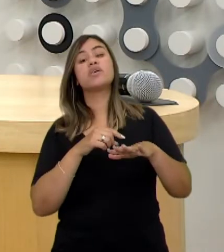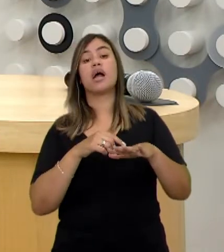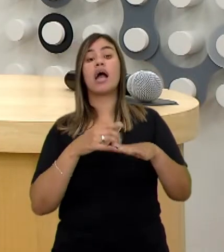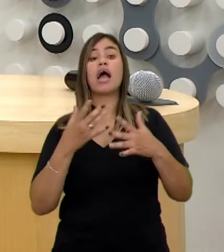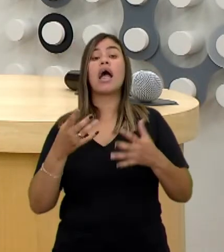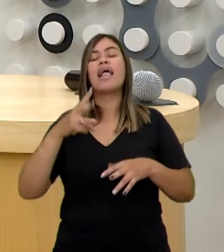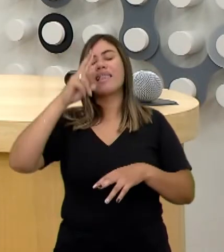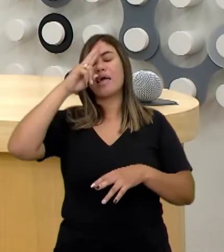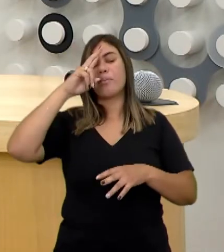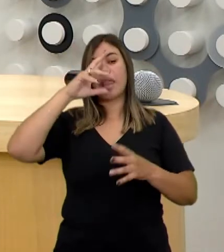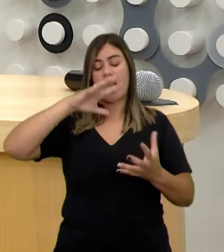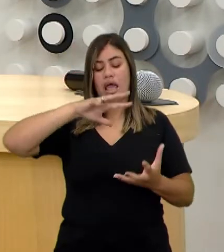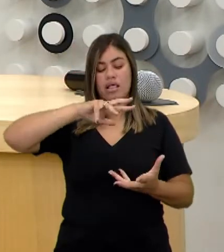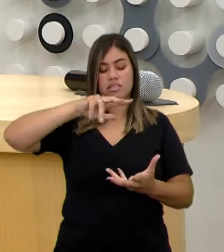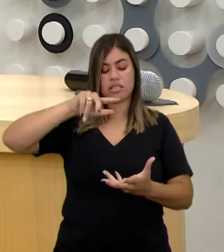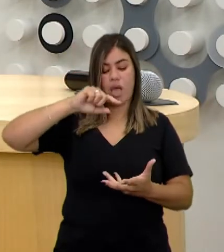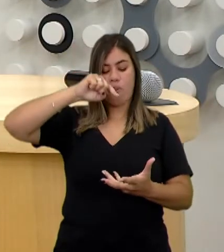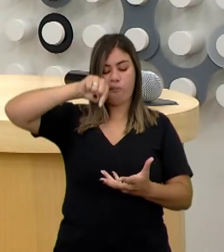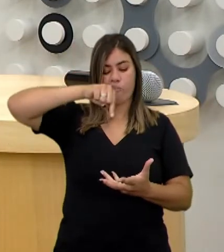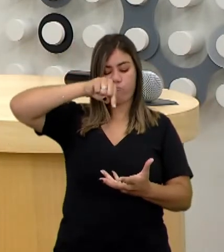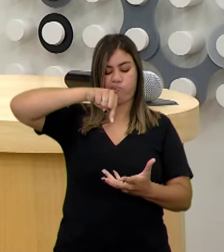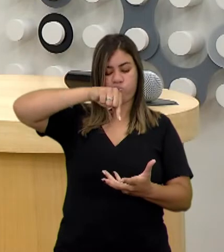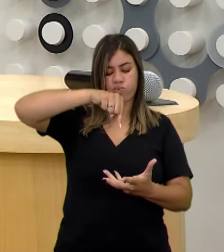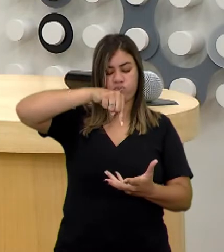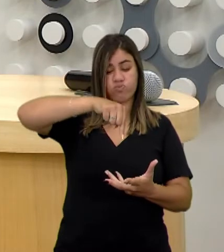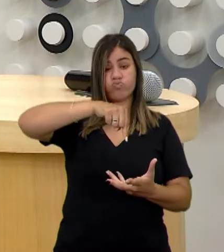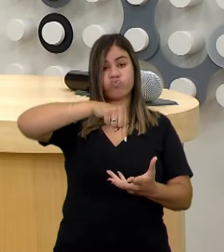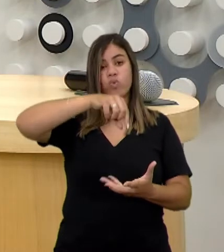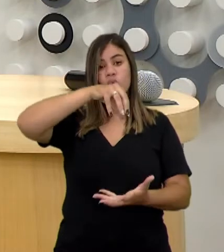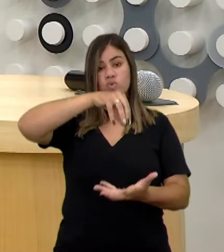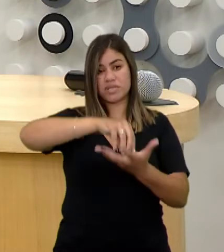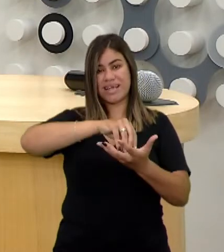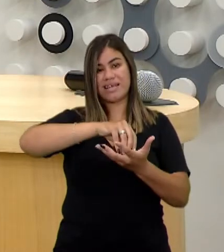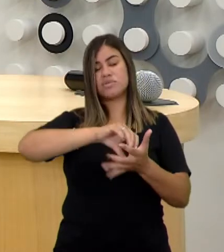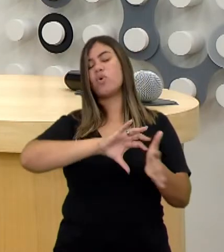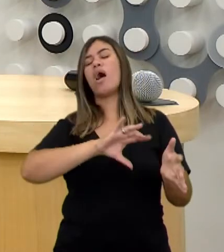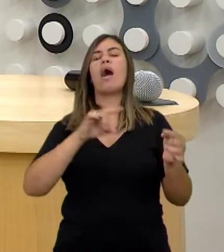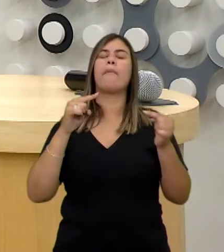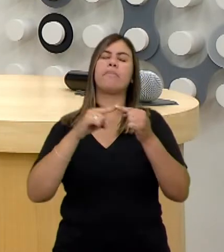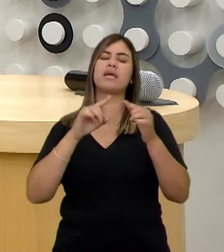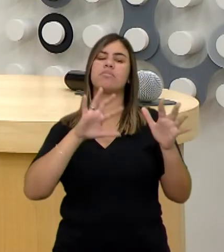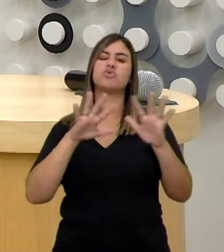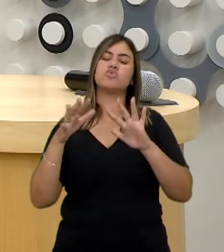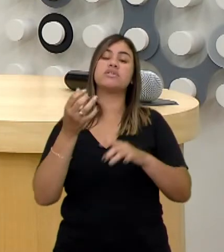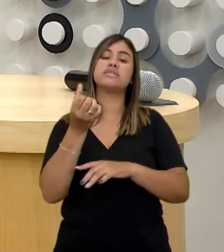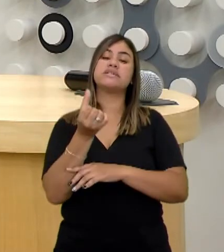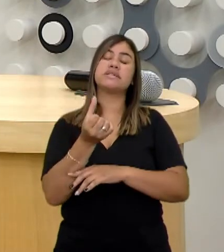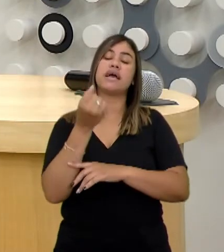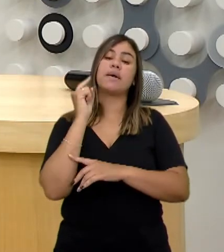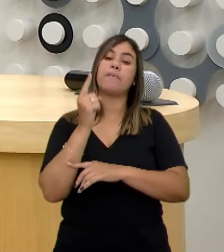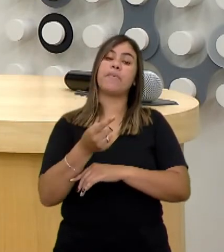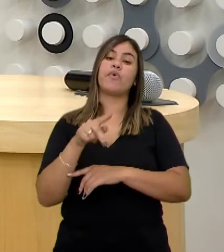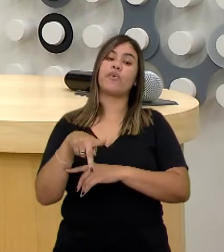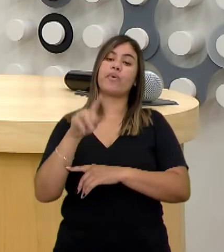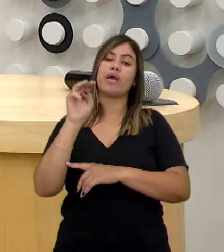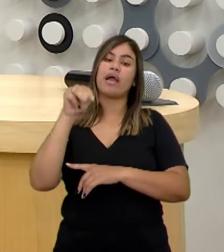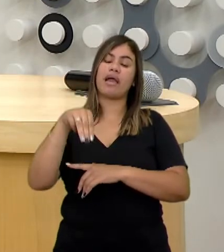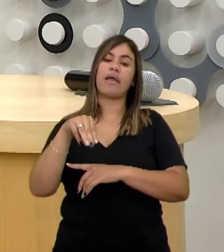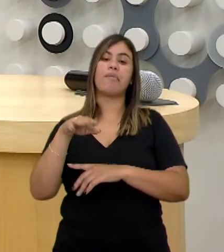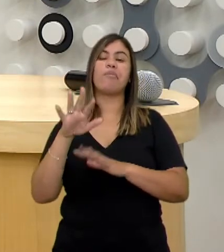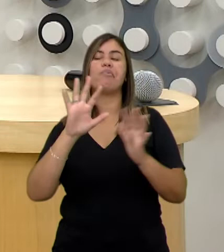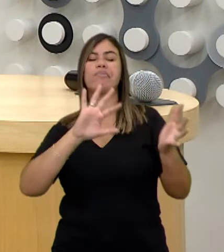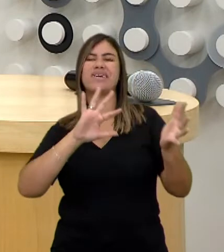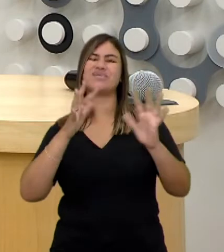seu núcleo, da superfície até o núcleo, pelo menos 6.000 quilômetros, né? Sendo que pelo menos aí 200 a